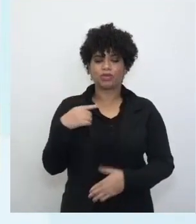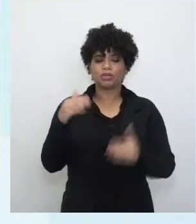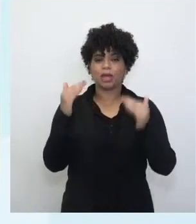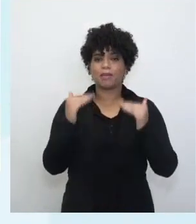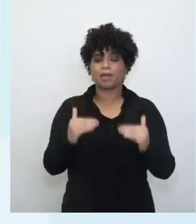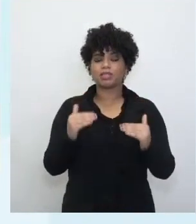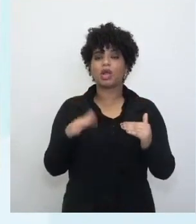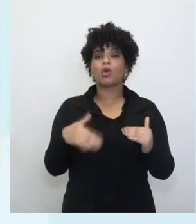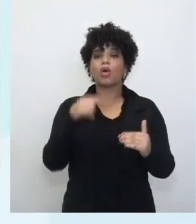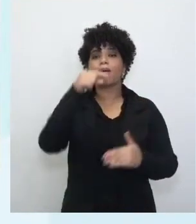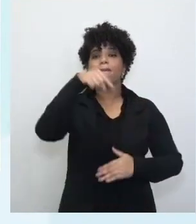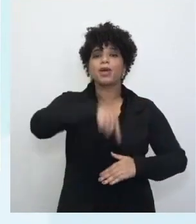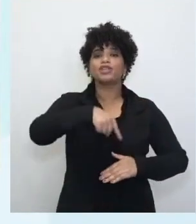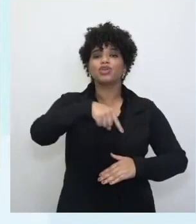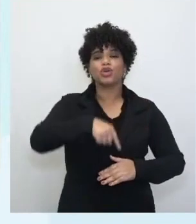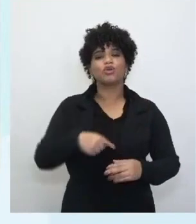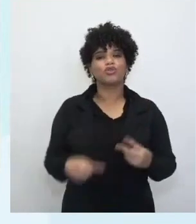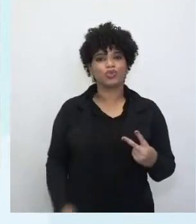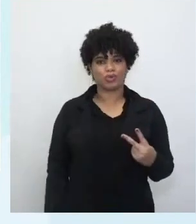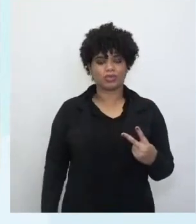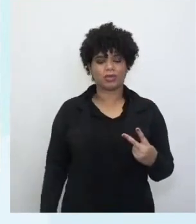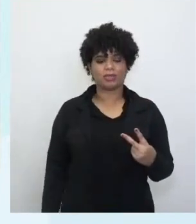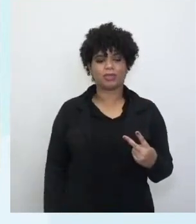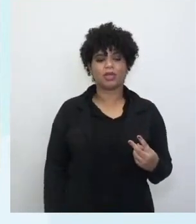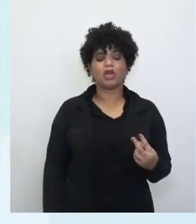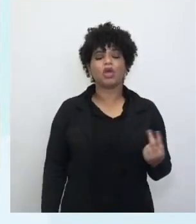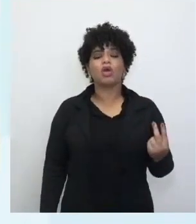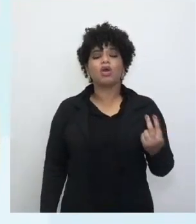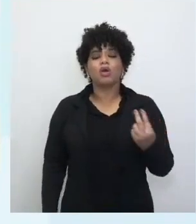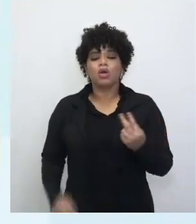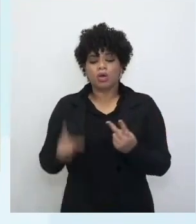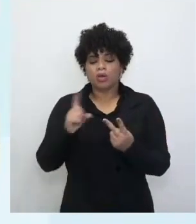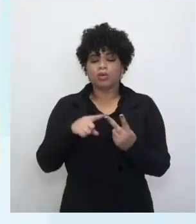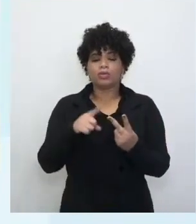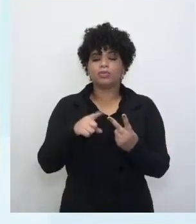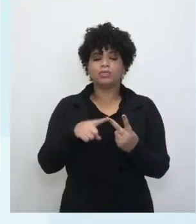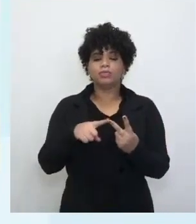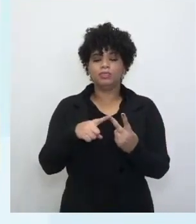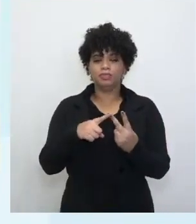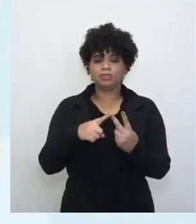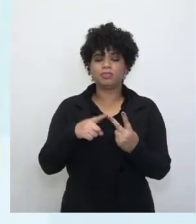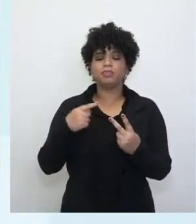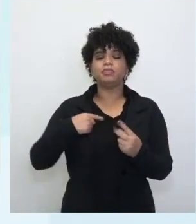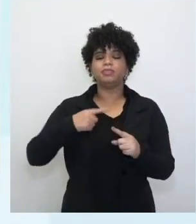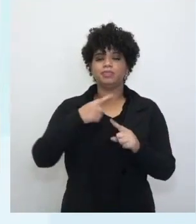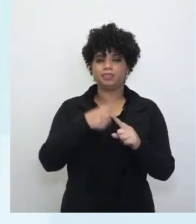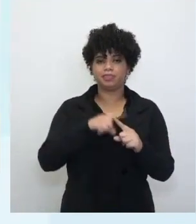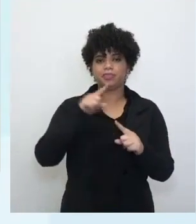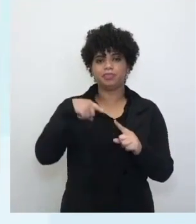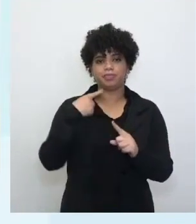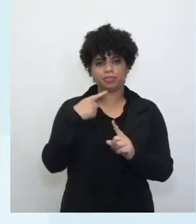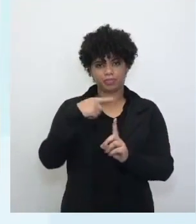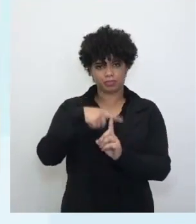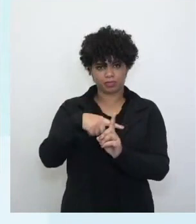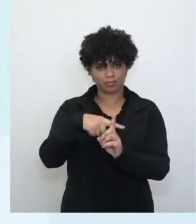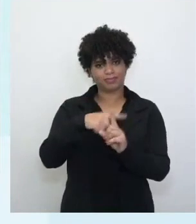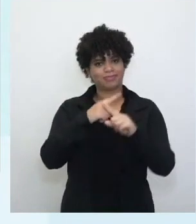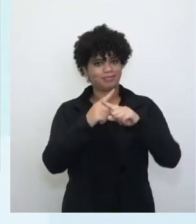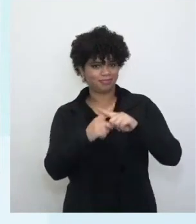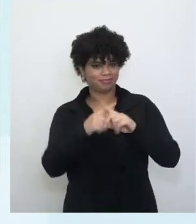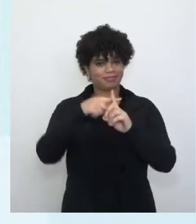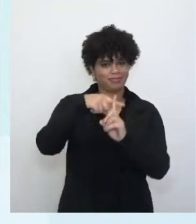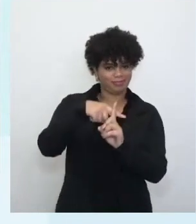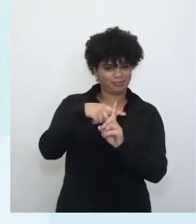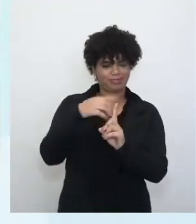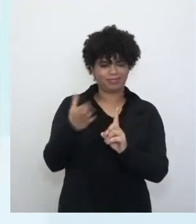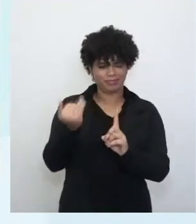é o coeficiente 2. O segundo coeficiente vai ser obtido através de multiplicar e depois somar. Quem que a gente vai multiplicar? A gente vai